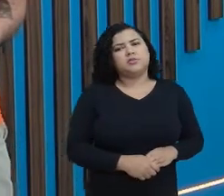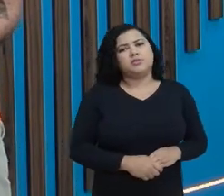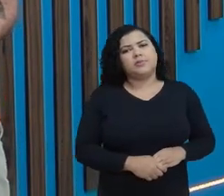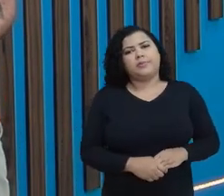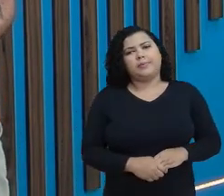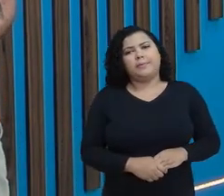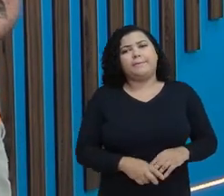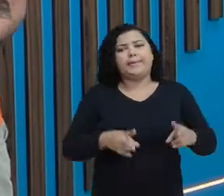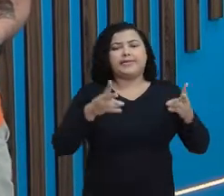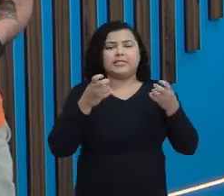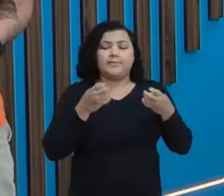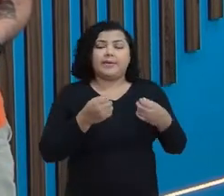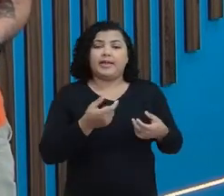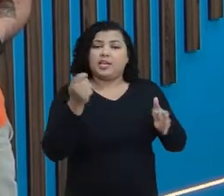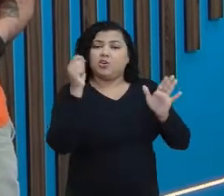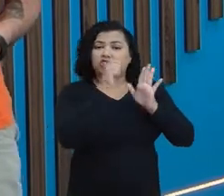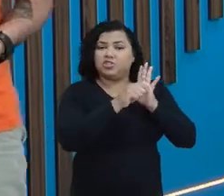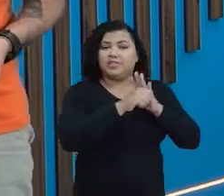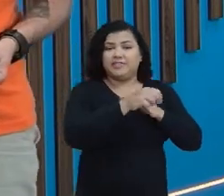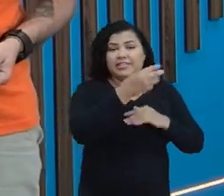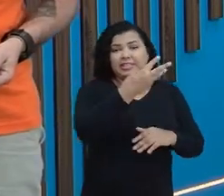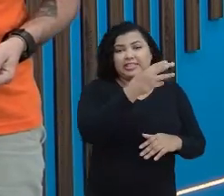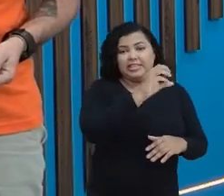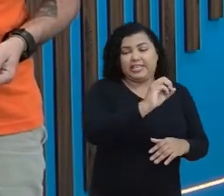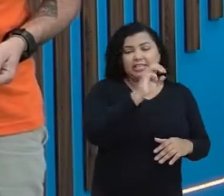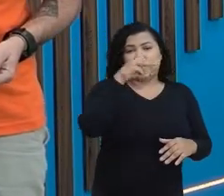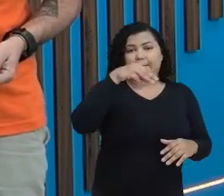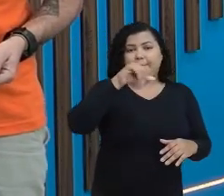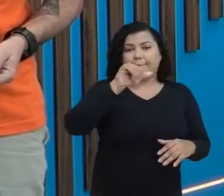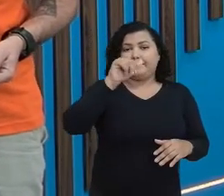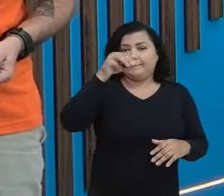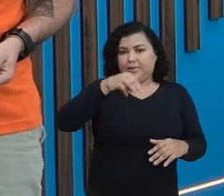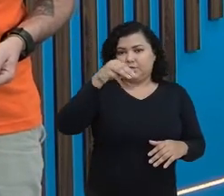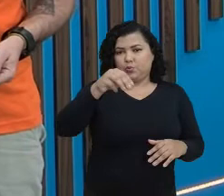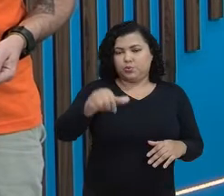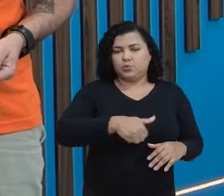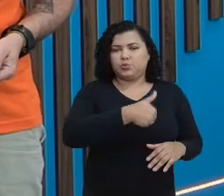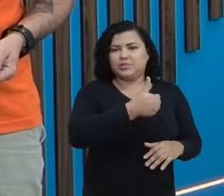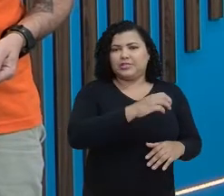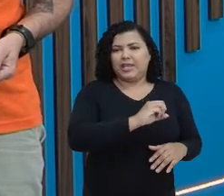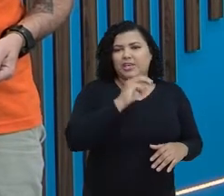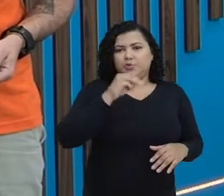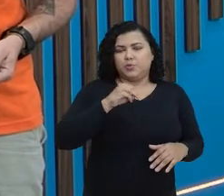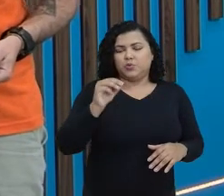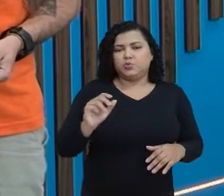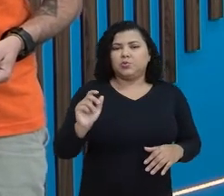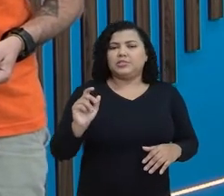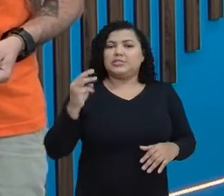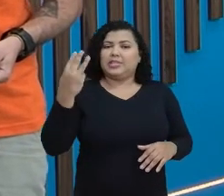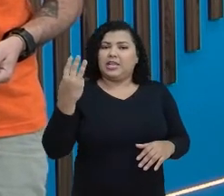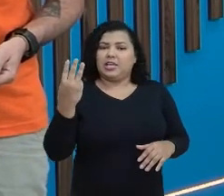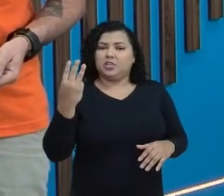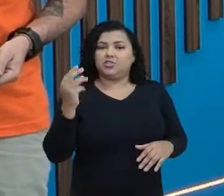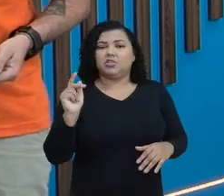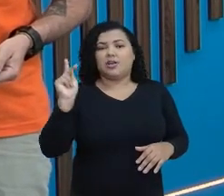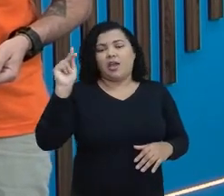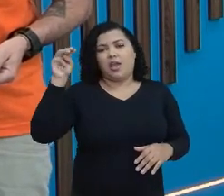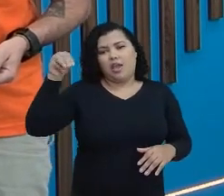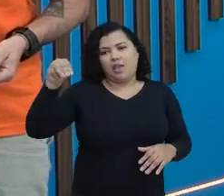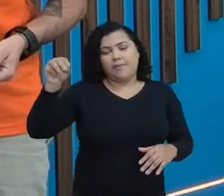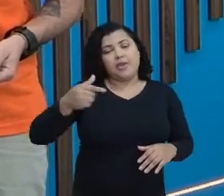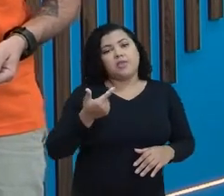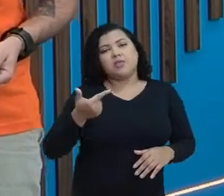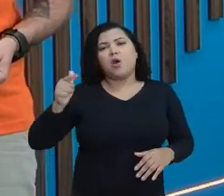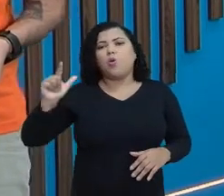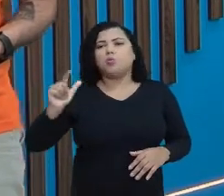observe que nessa eu escrevi 30 minutos, 10 minutos, 3 km por hora, o valor que eu quero descobrir em km por hora. Observe que